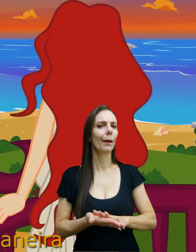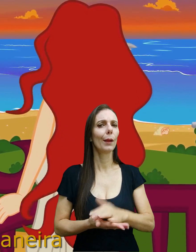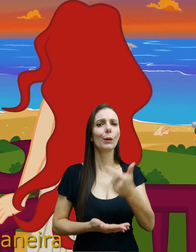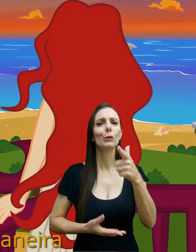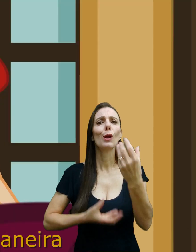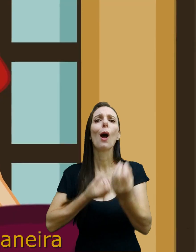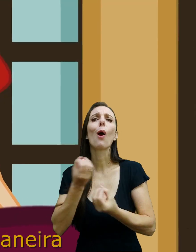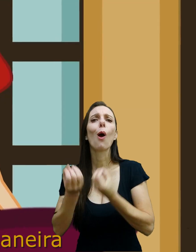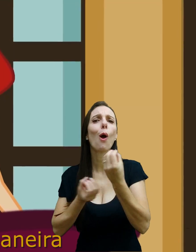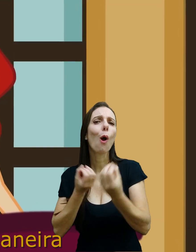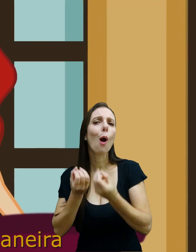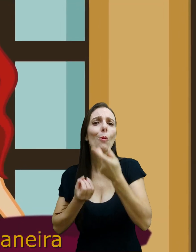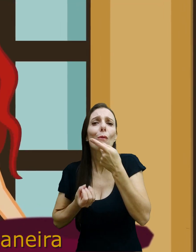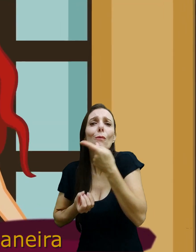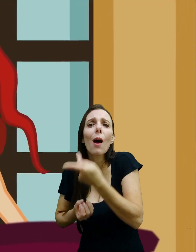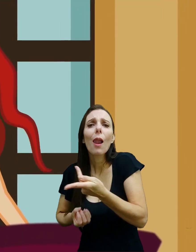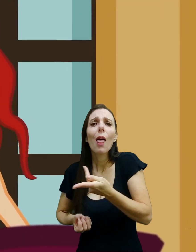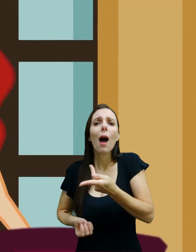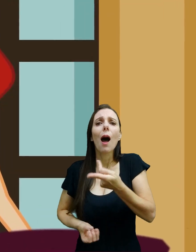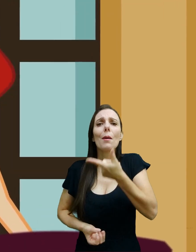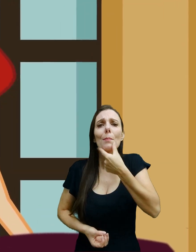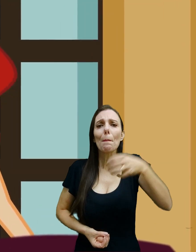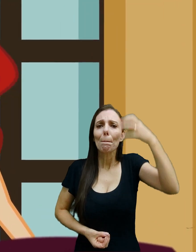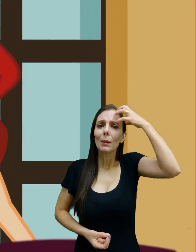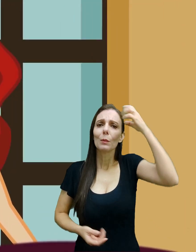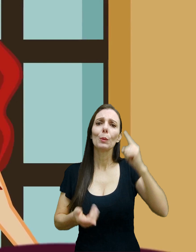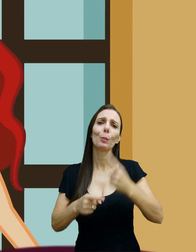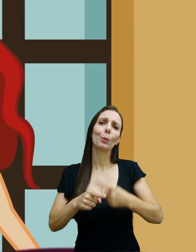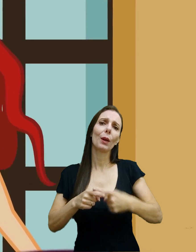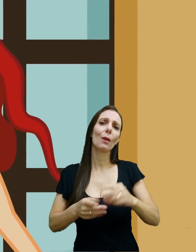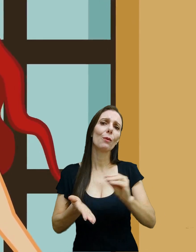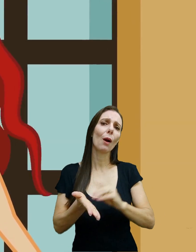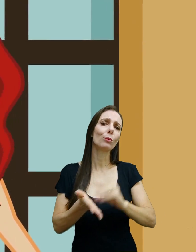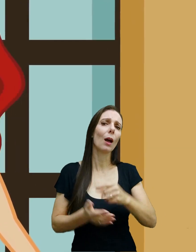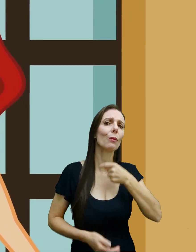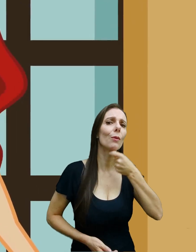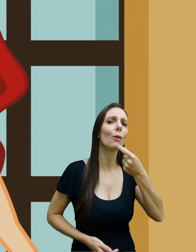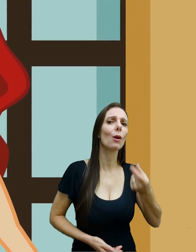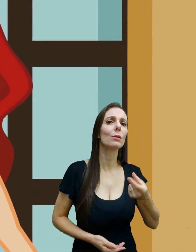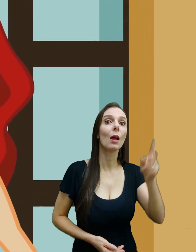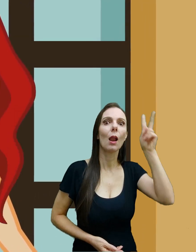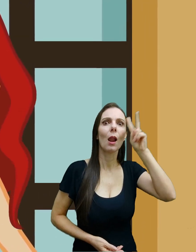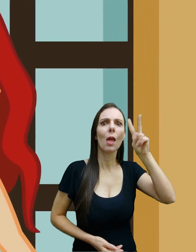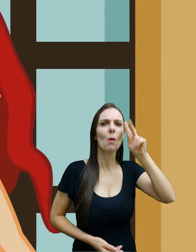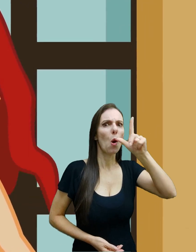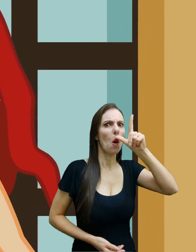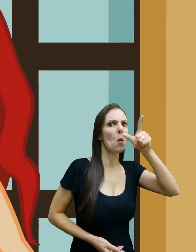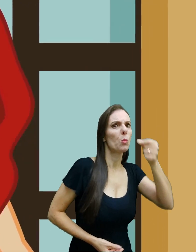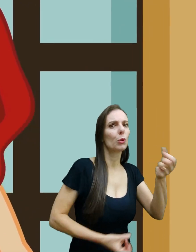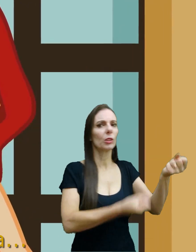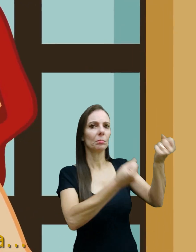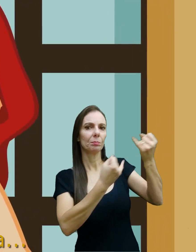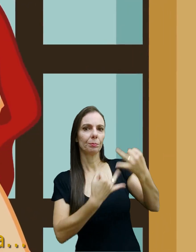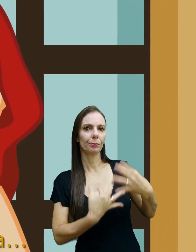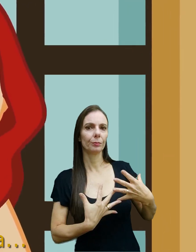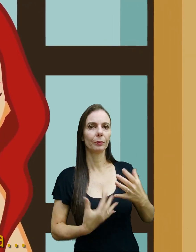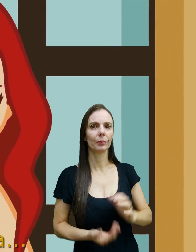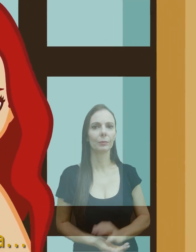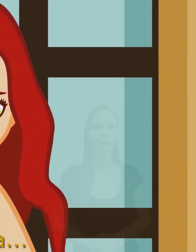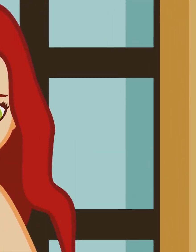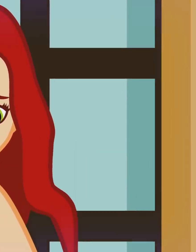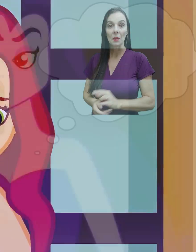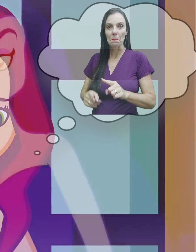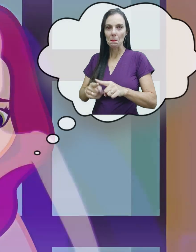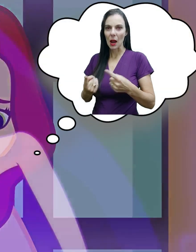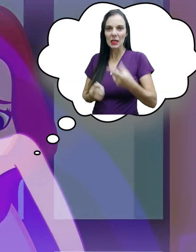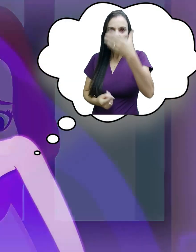nada. Não havia nenhuma maneira que ela pudesse convencer o príncipe sem a sua voz. Então ela lembrou das palavras da